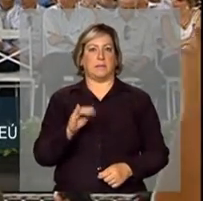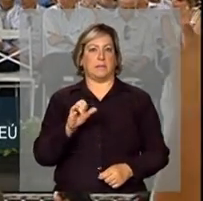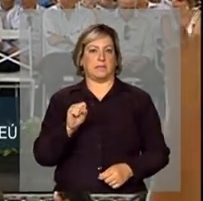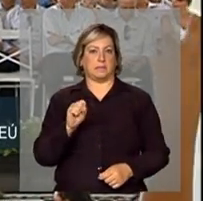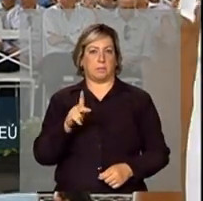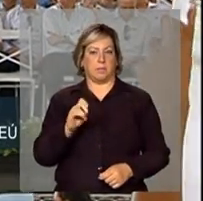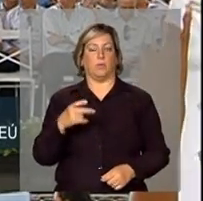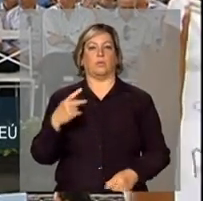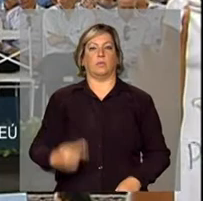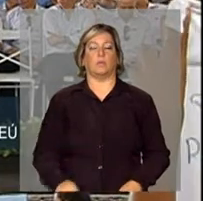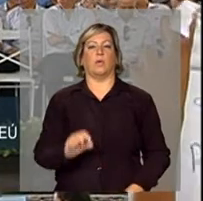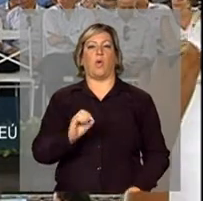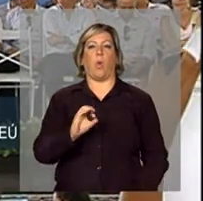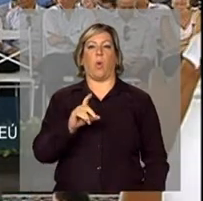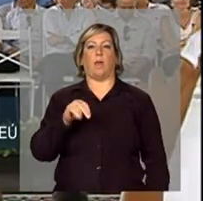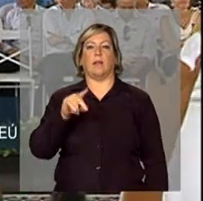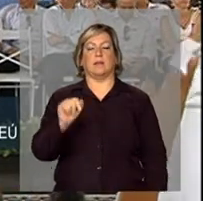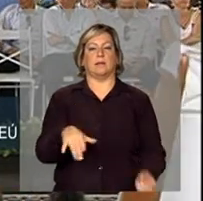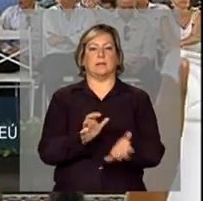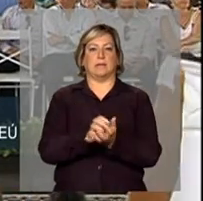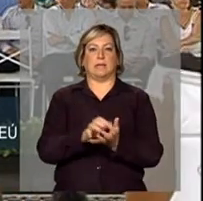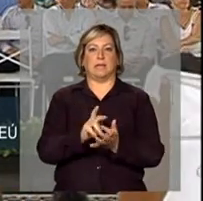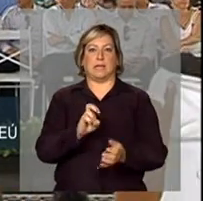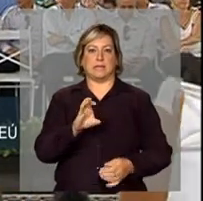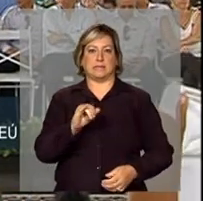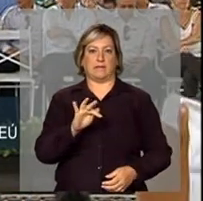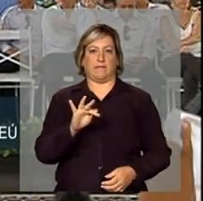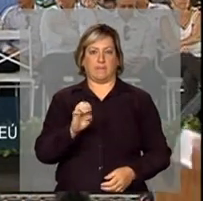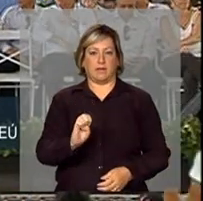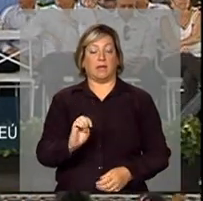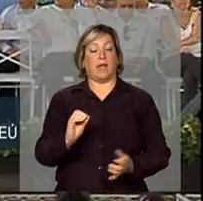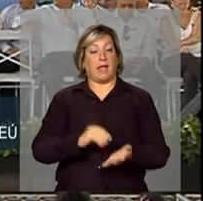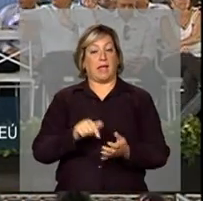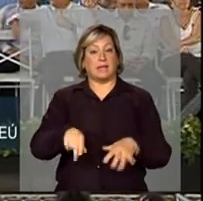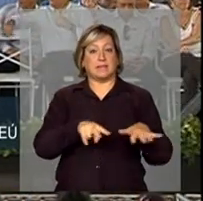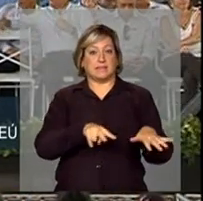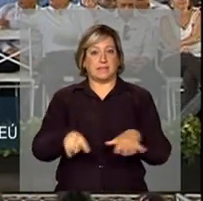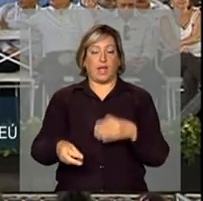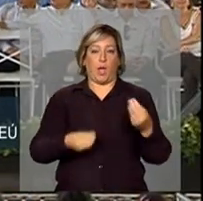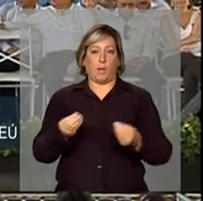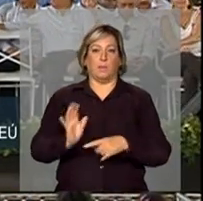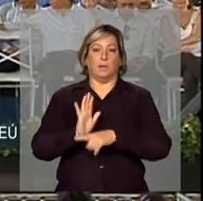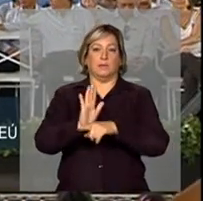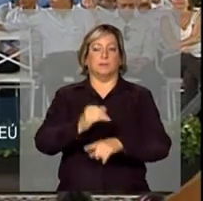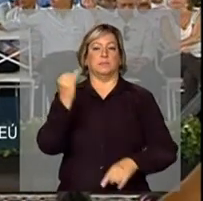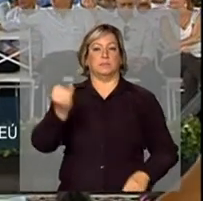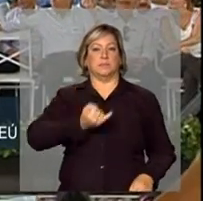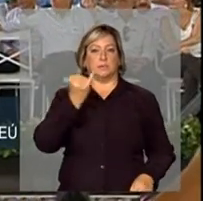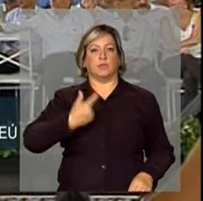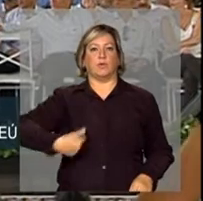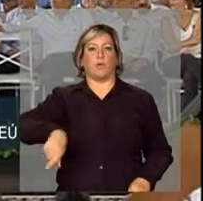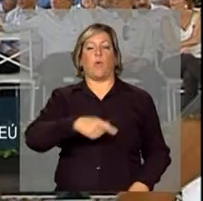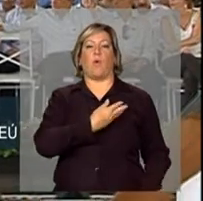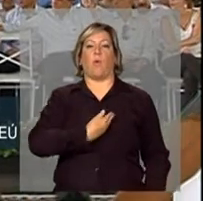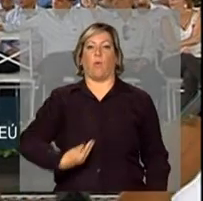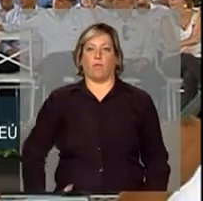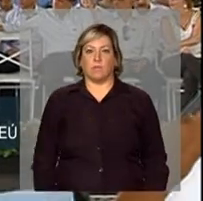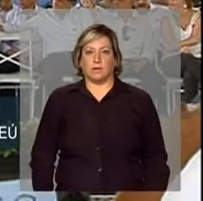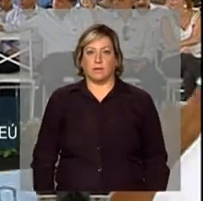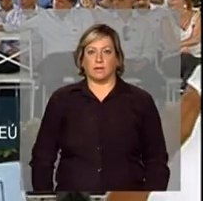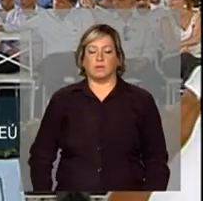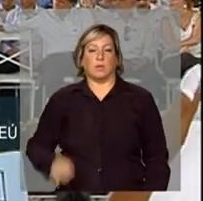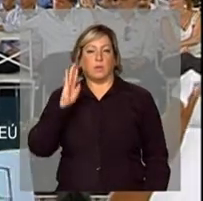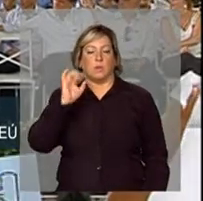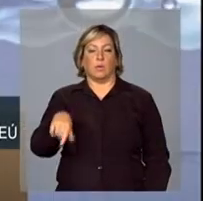de Olinda e Recife, ainda esta semana, como uma contribuição importante para os nossos governos, do olhar do